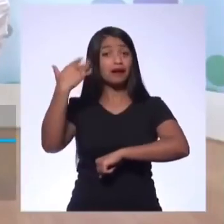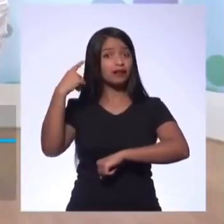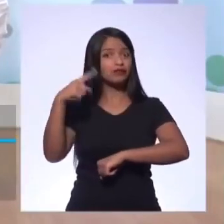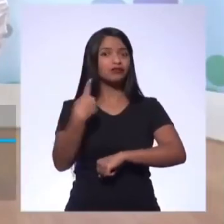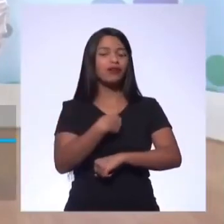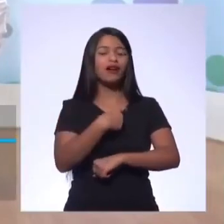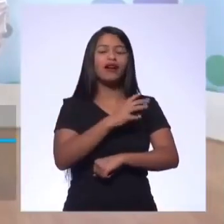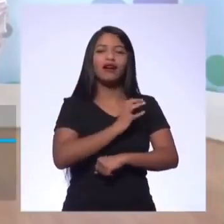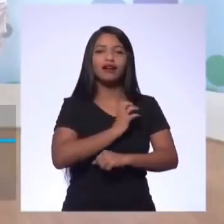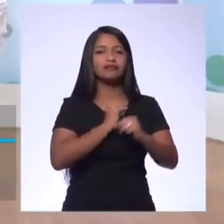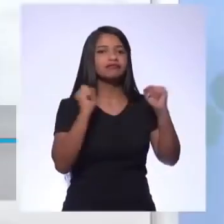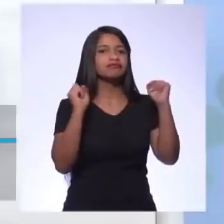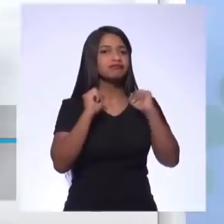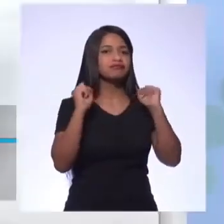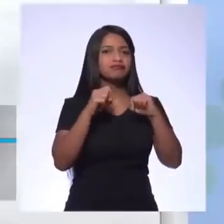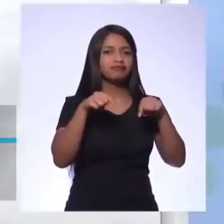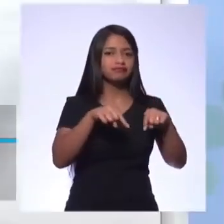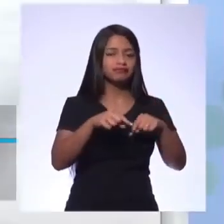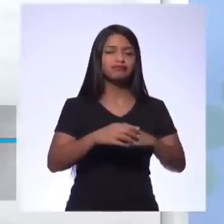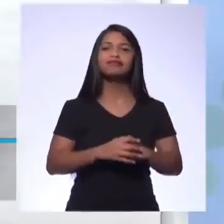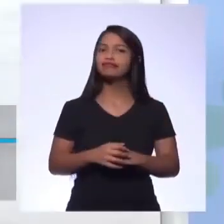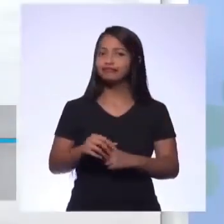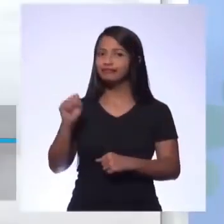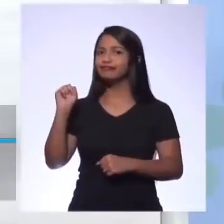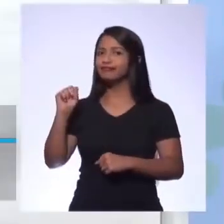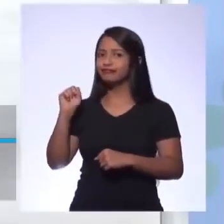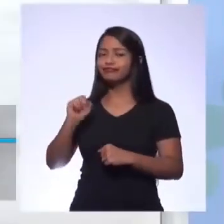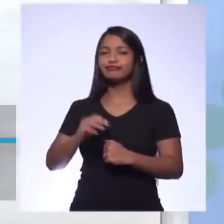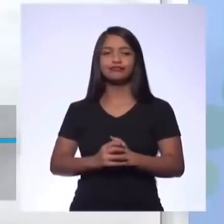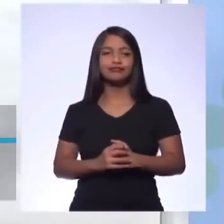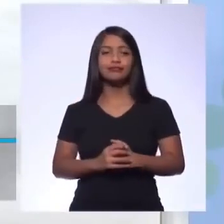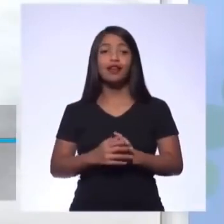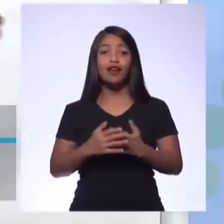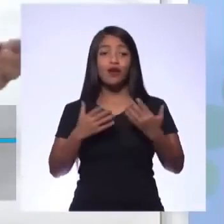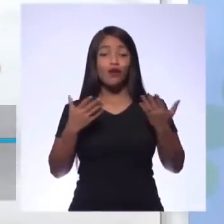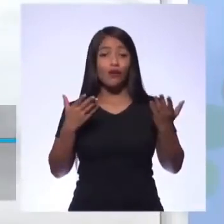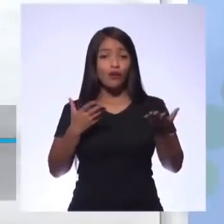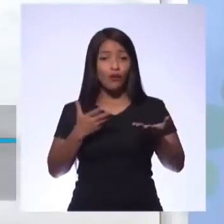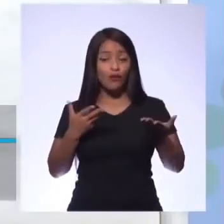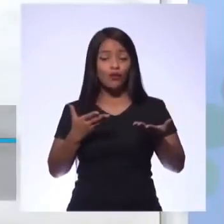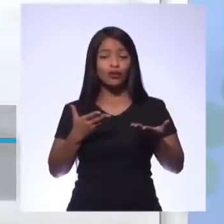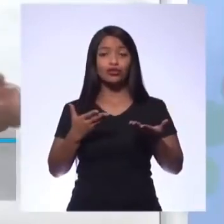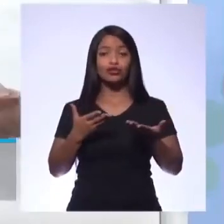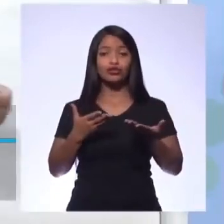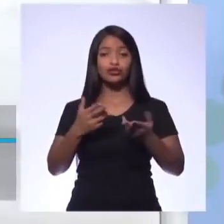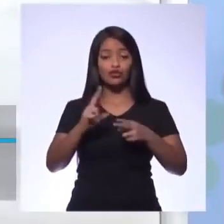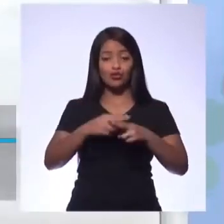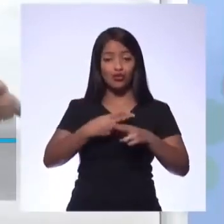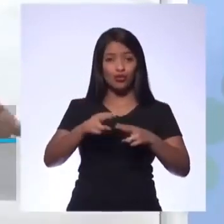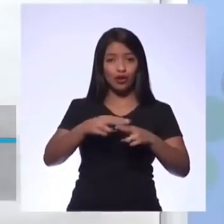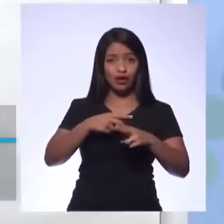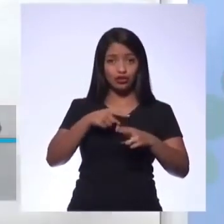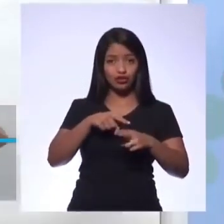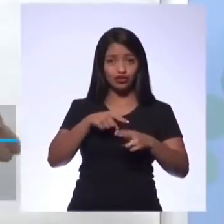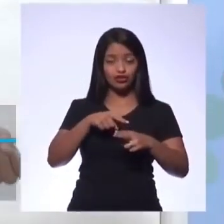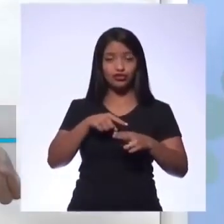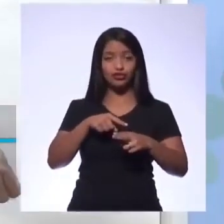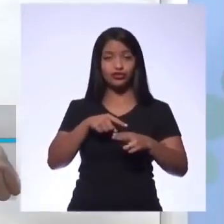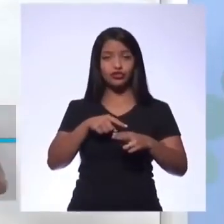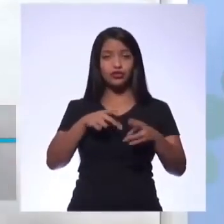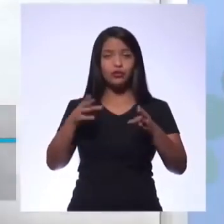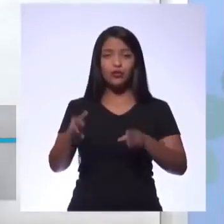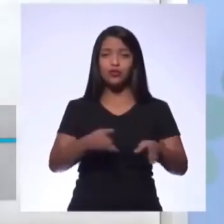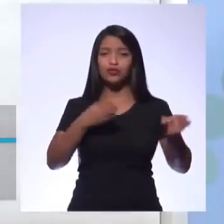tem esses chocolates, eles nem têm assim, acho que eles têm uma tiragem, uma produção assim